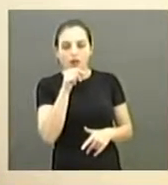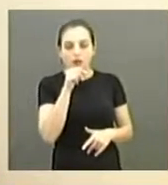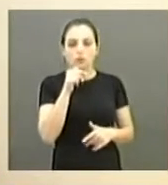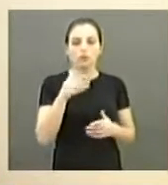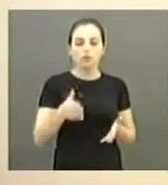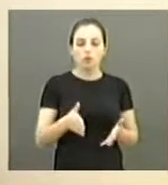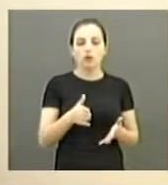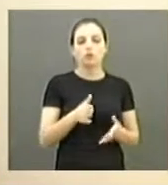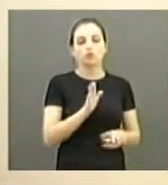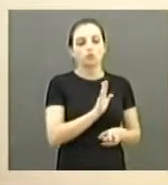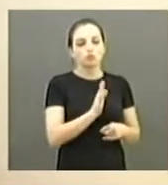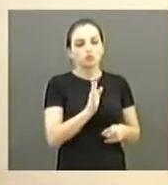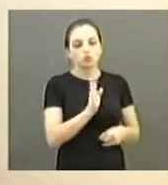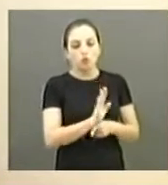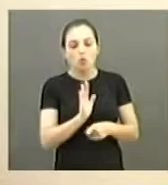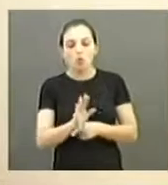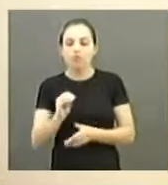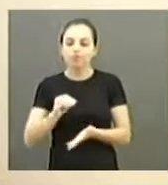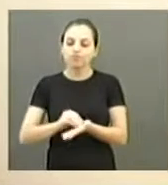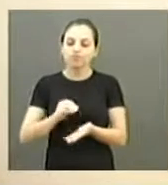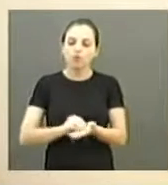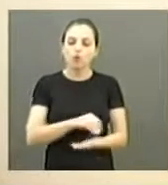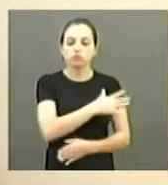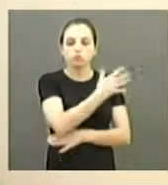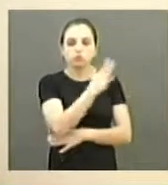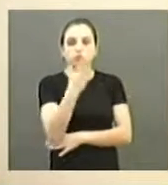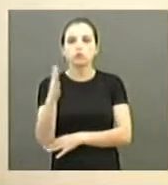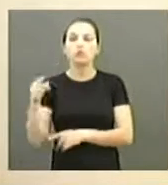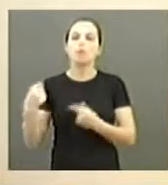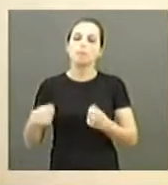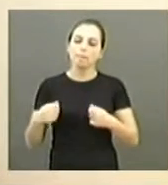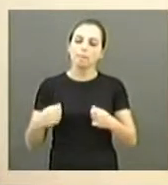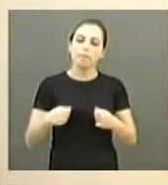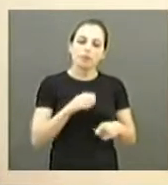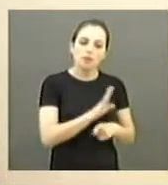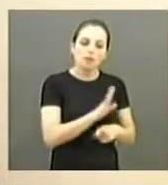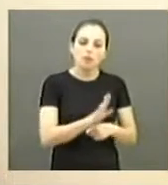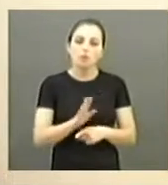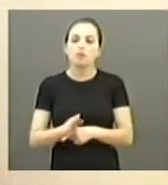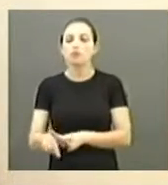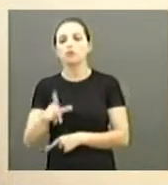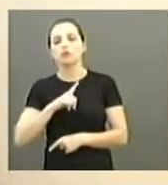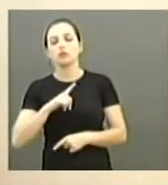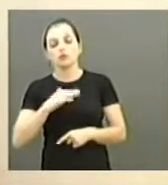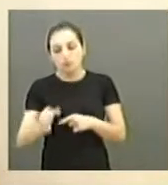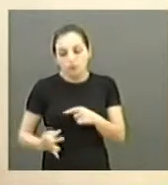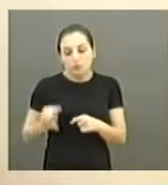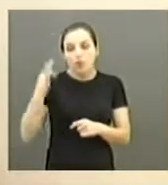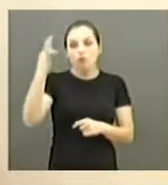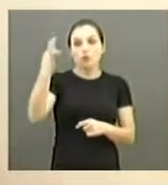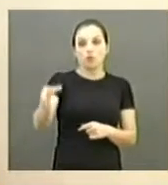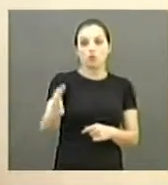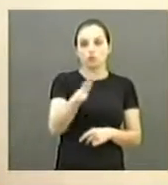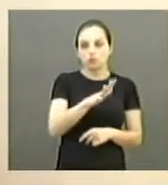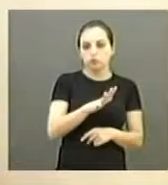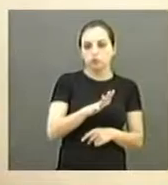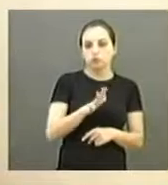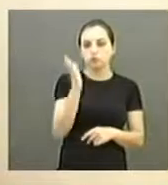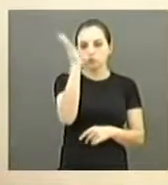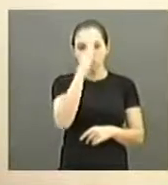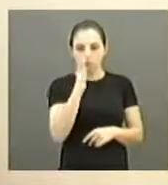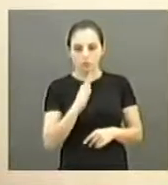ambiente. E nós precisamos voltar a produzir e cuidar daquilo que ainda temos para o futuro da nossa nação.